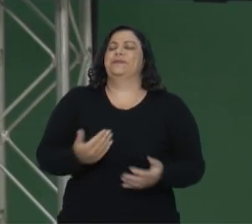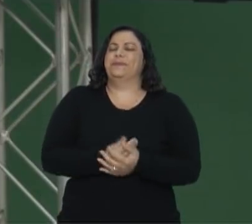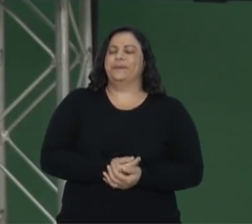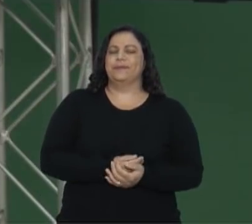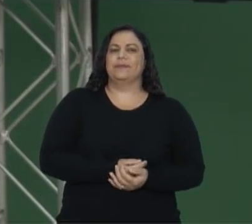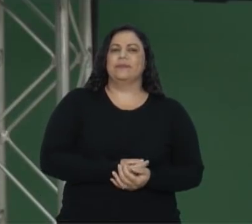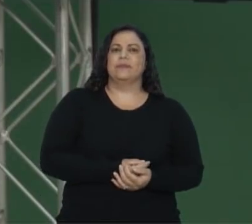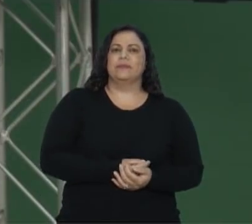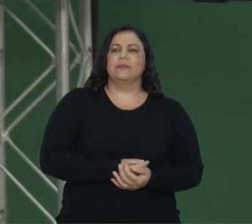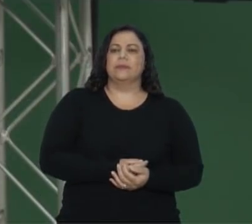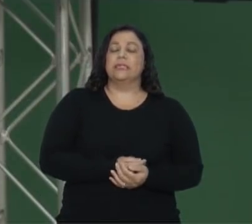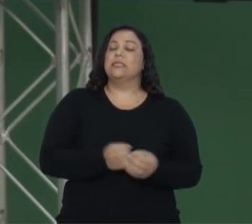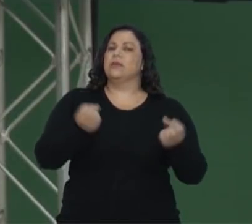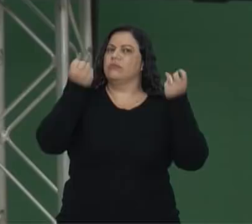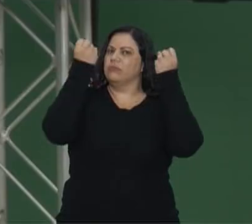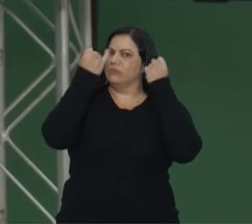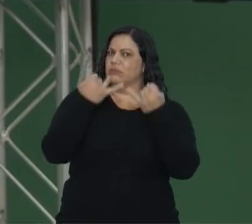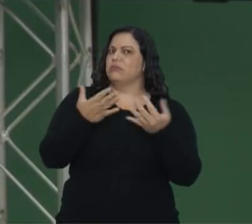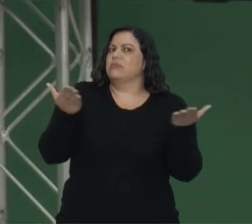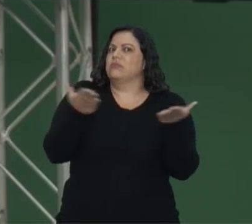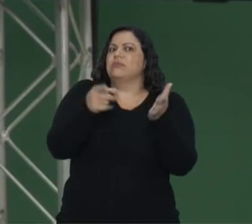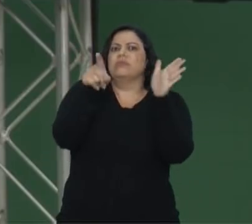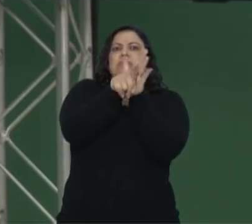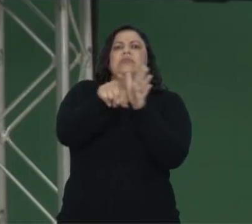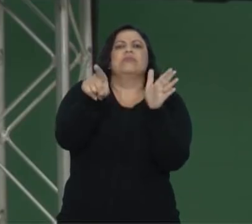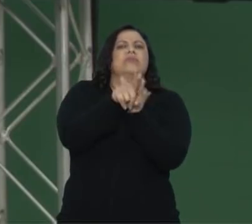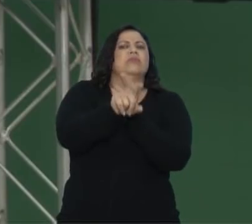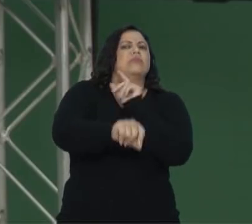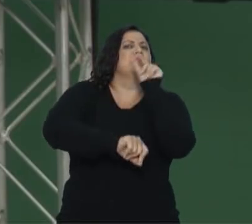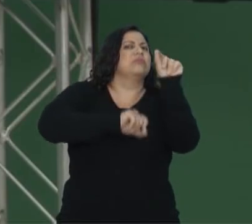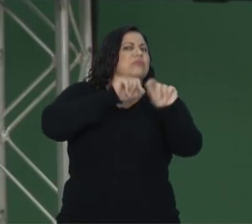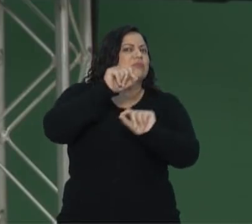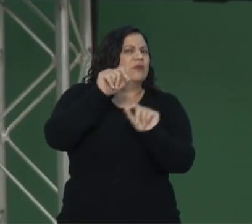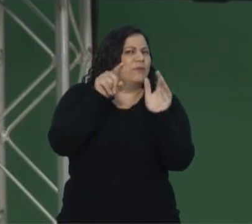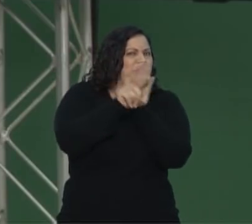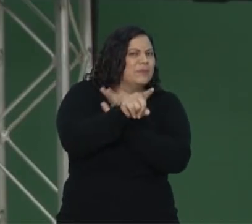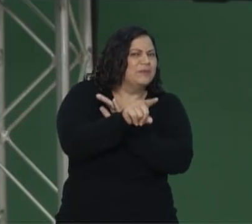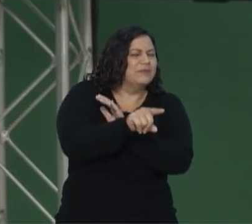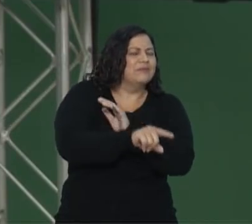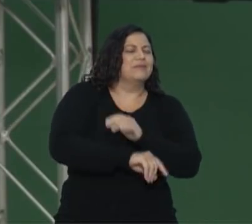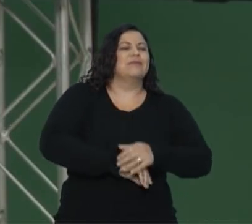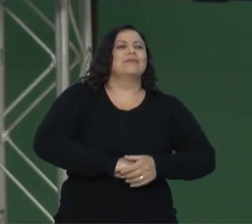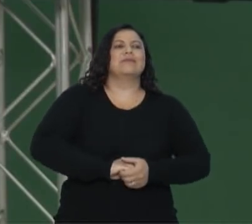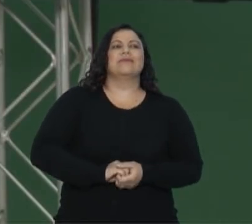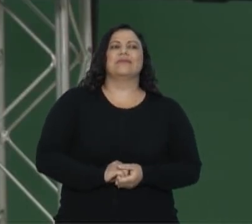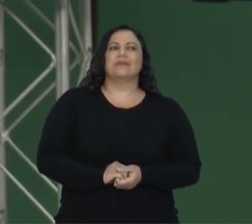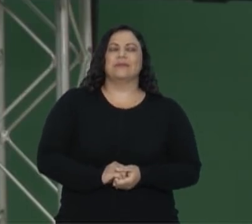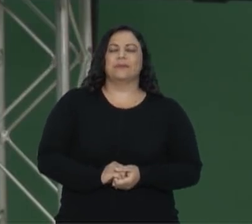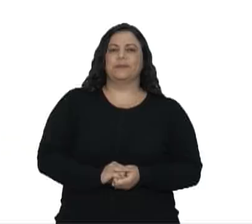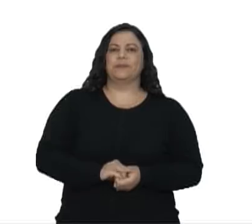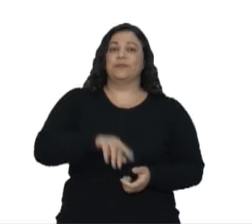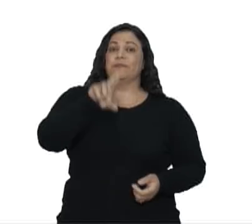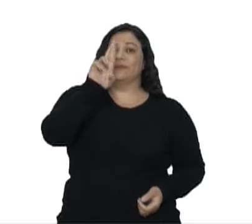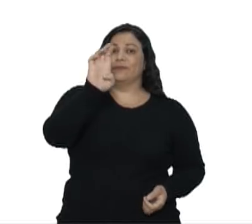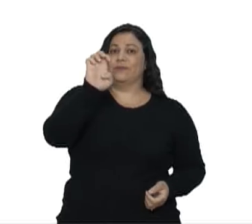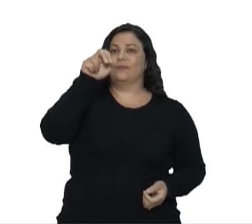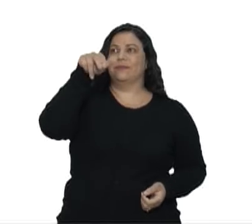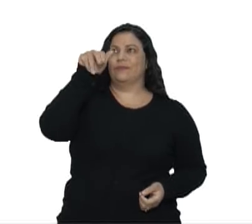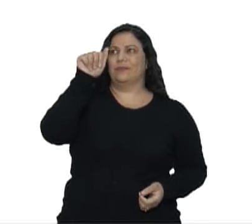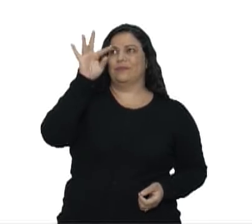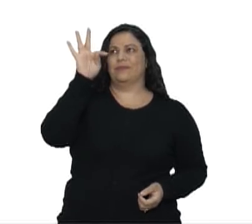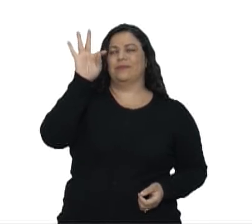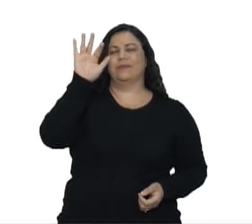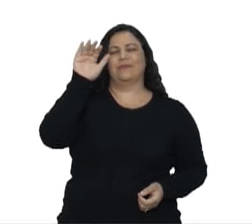Baseado no que eu expliquei agora de materiais sintéticos, vamos para o nosso segundo quiz? Renata, que também já foi